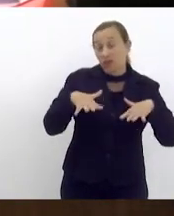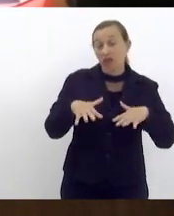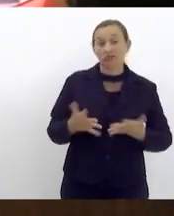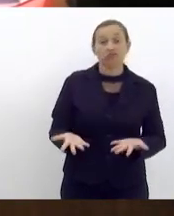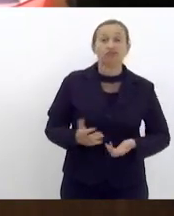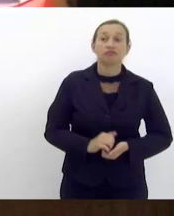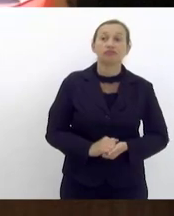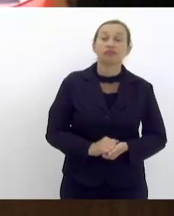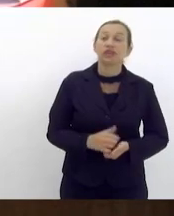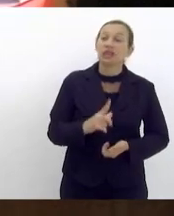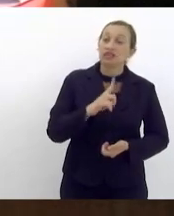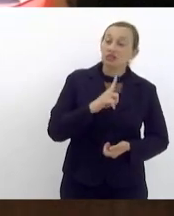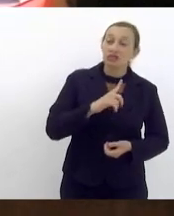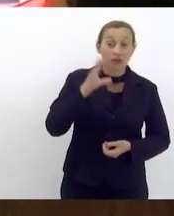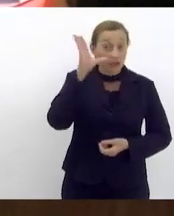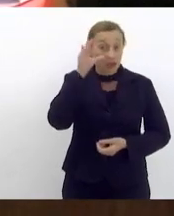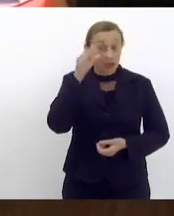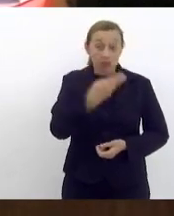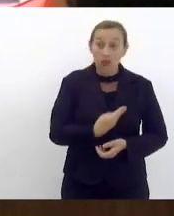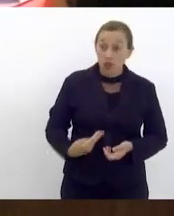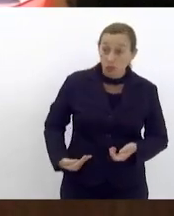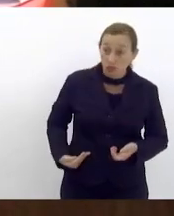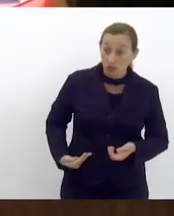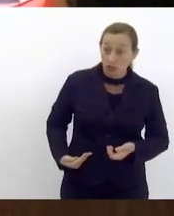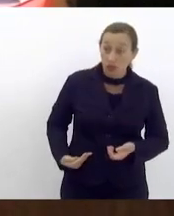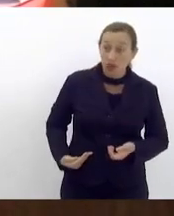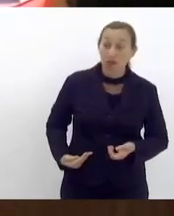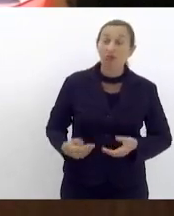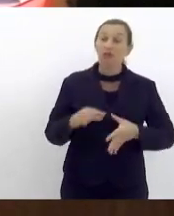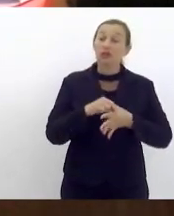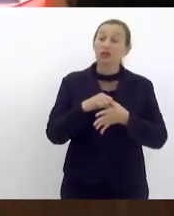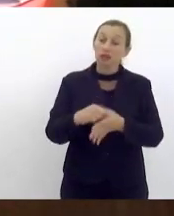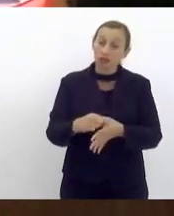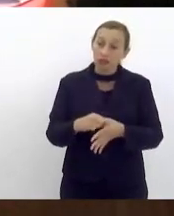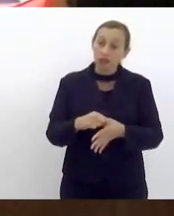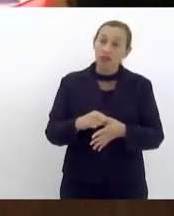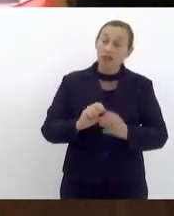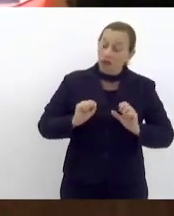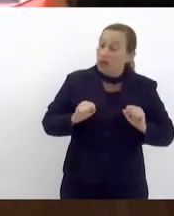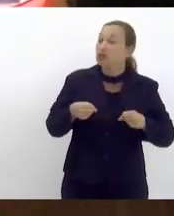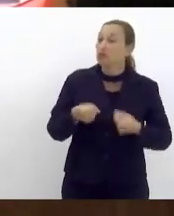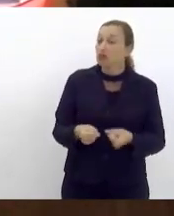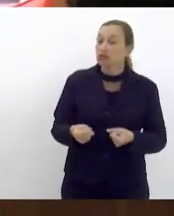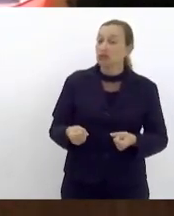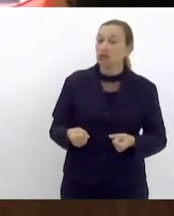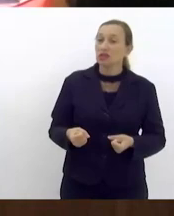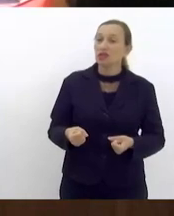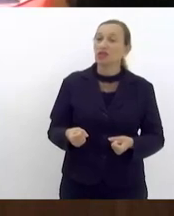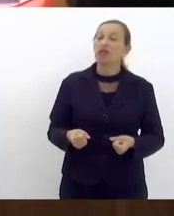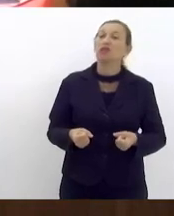Se tiver interesse do governo o governo através da sua liderança vai partir para cima do projeto se for um projeto de cuia ideológico